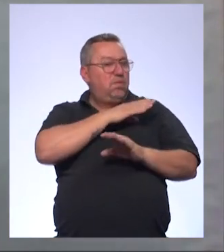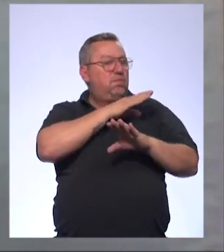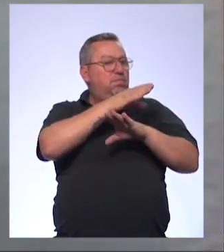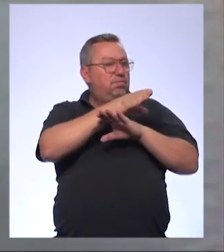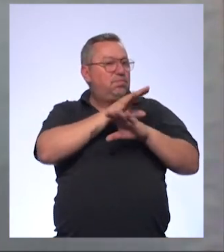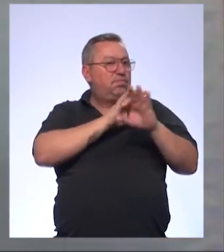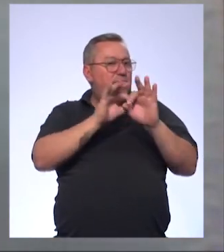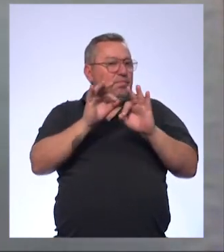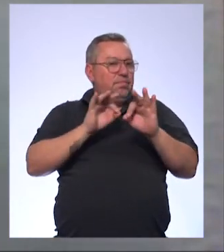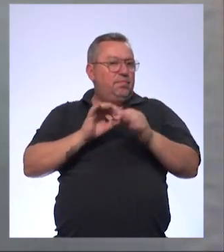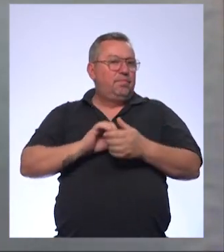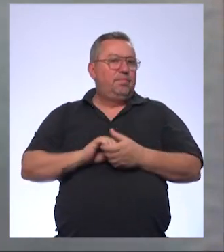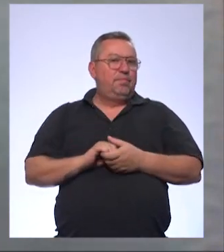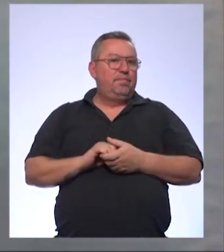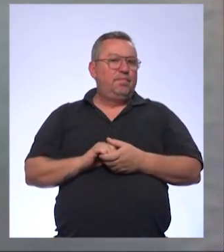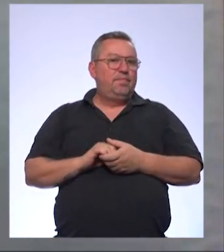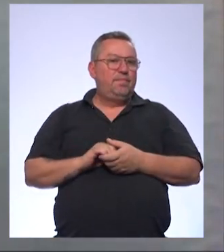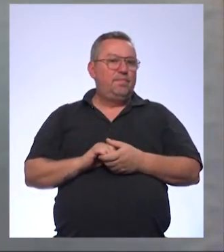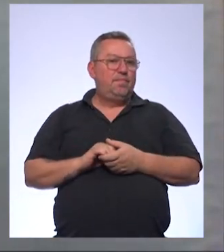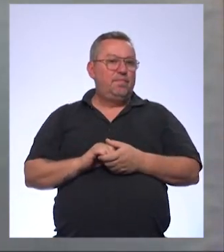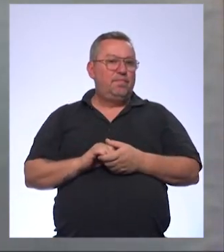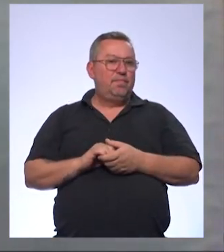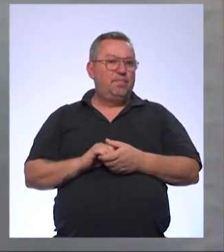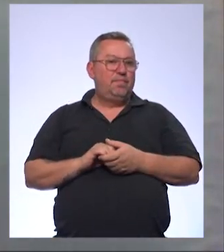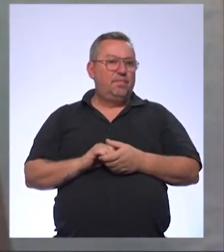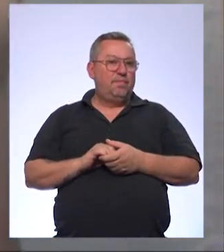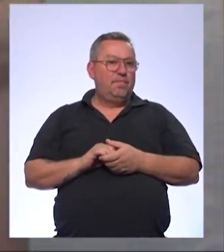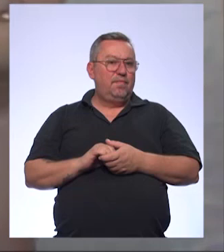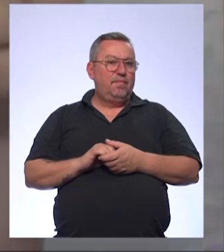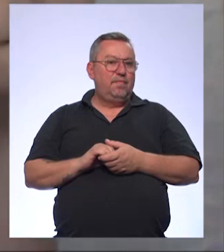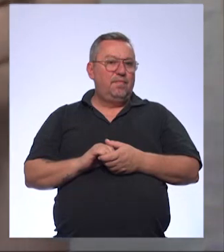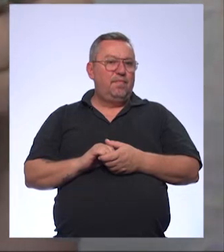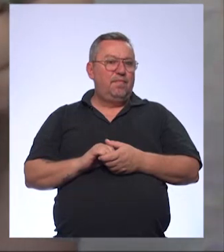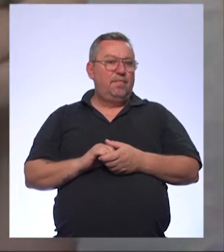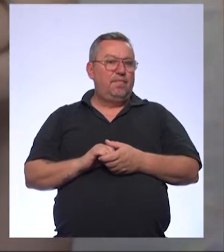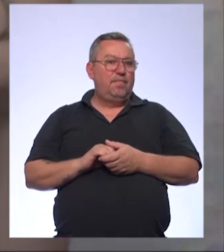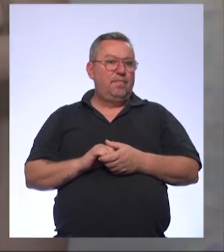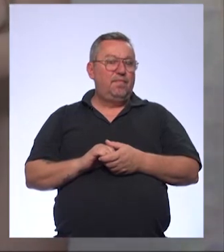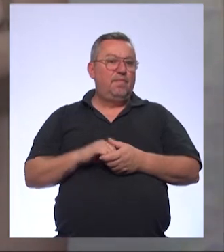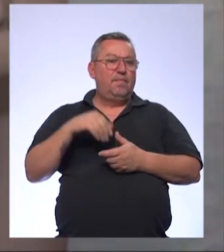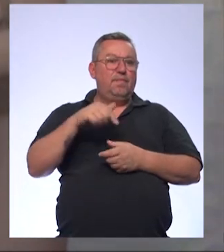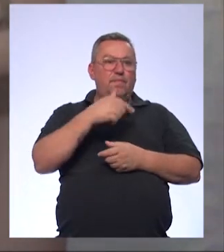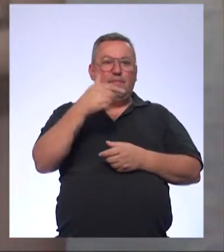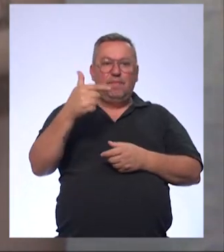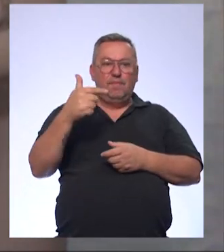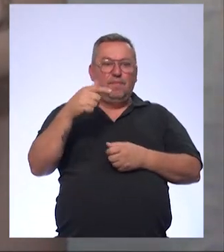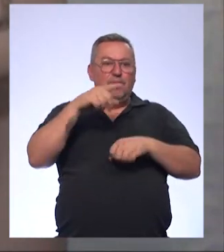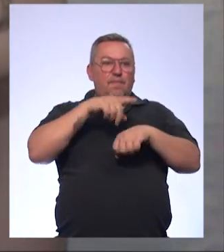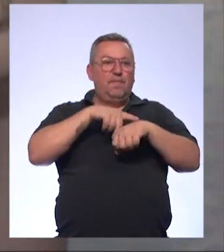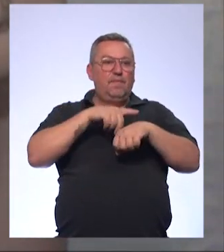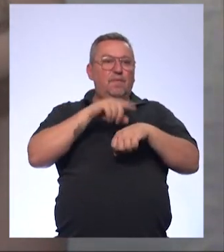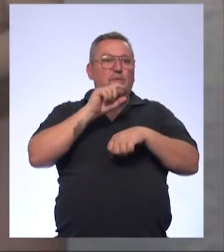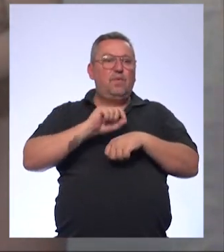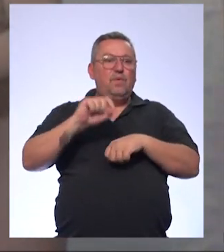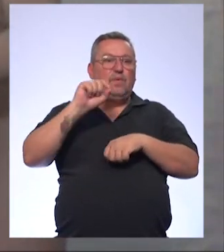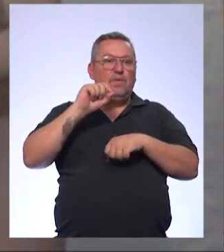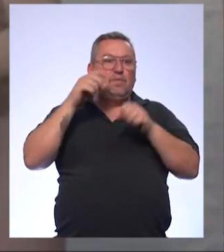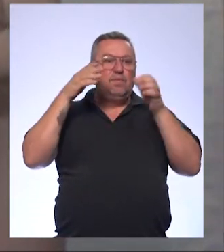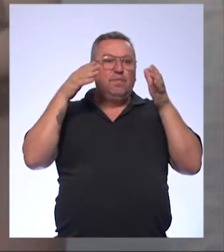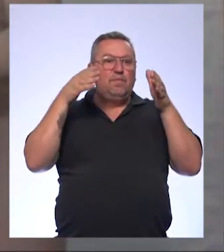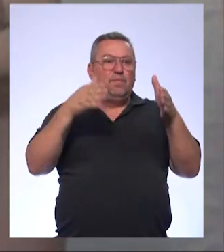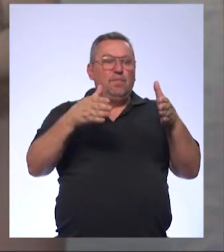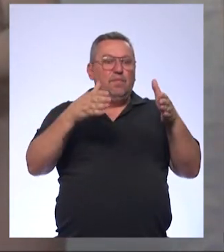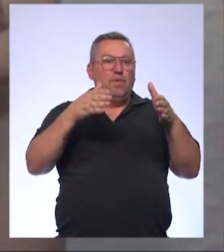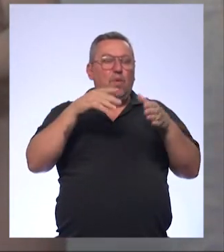a organização militar, certo? Olha só, pessoal, não existia nesse momento uma